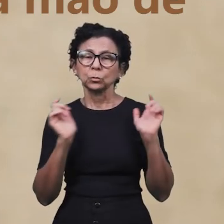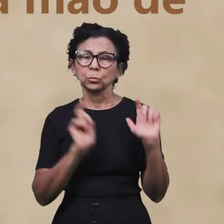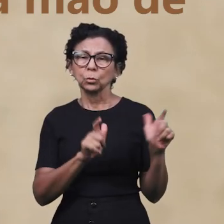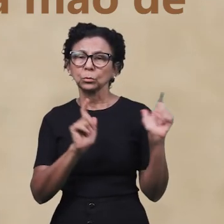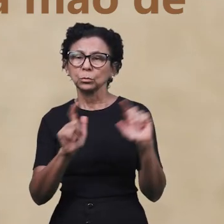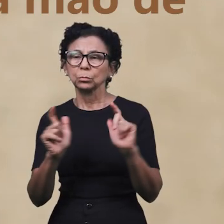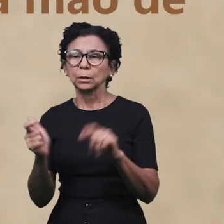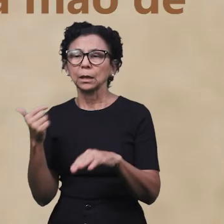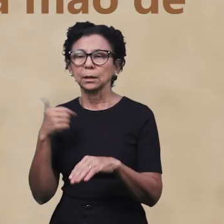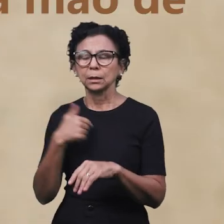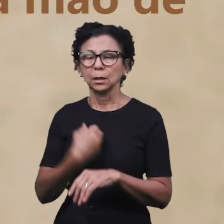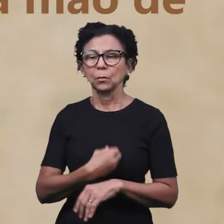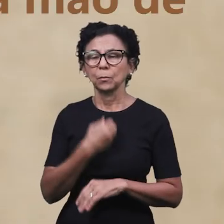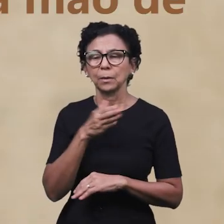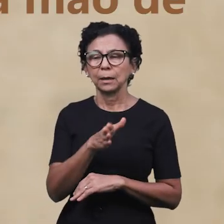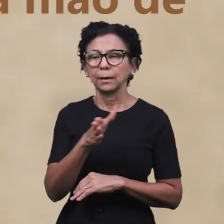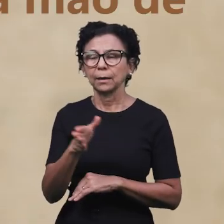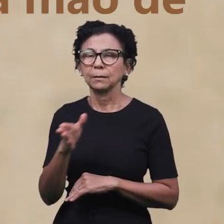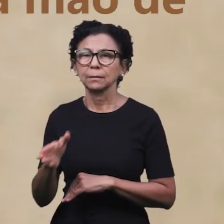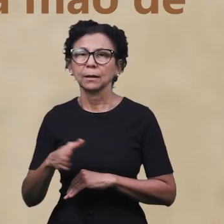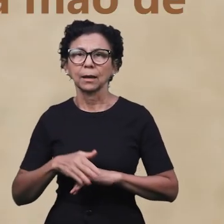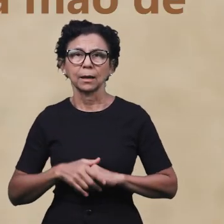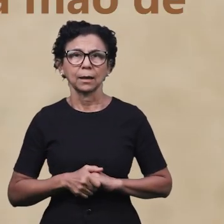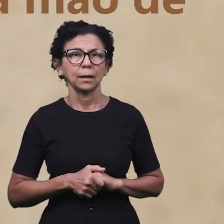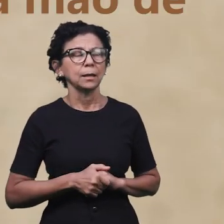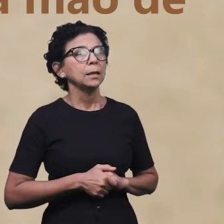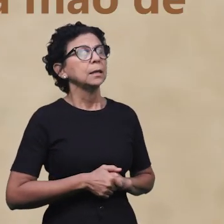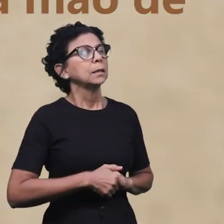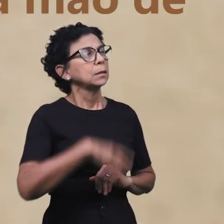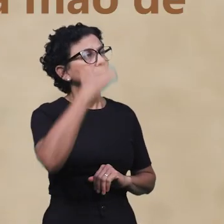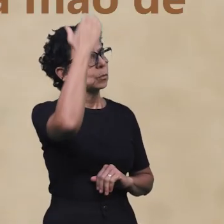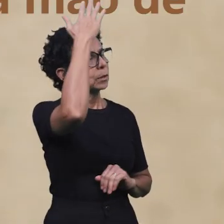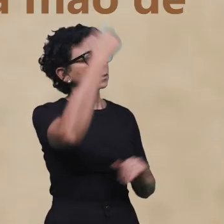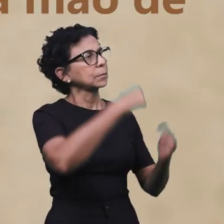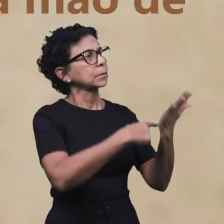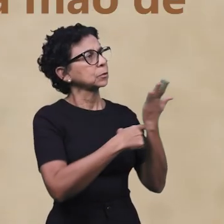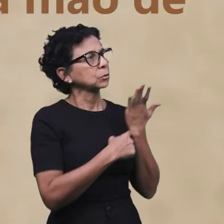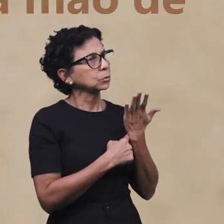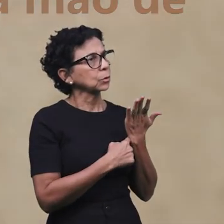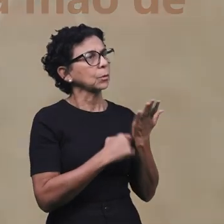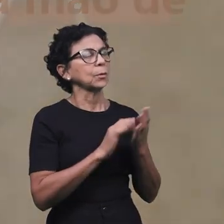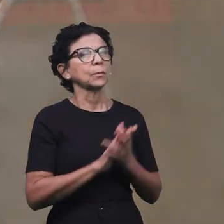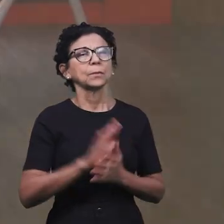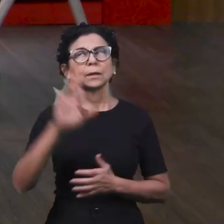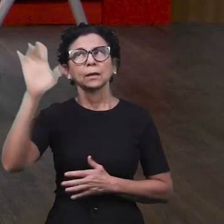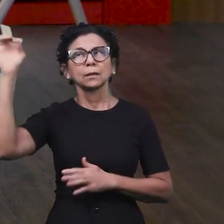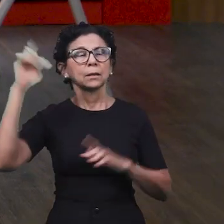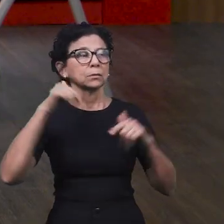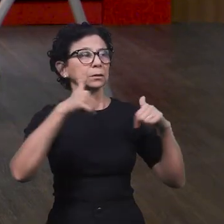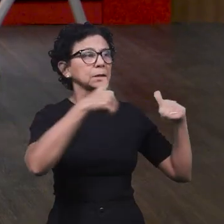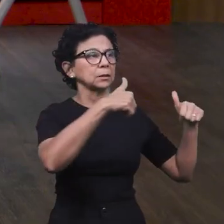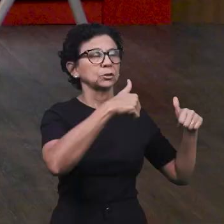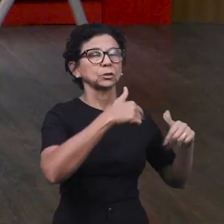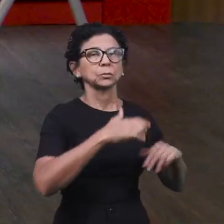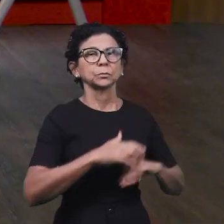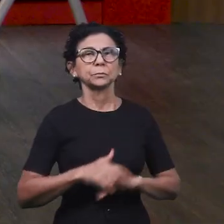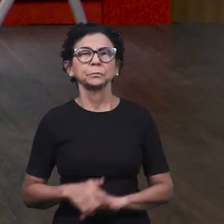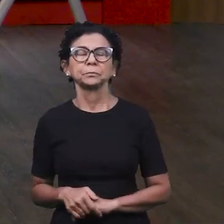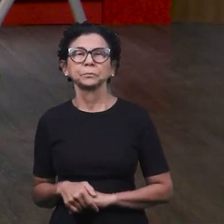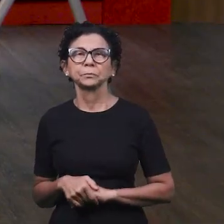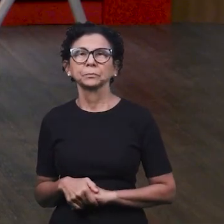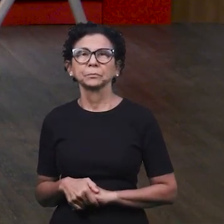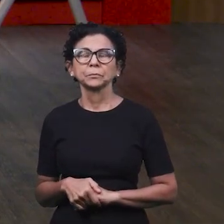E o rei me deu segundo a boa mão de Deus sobre mim. Você pode falar sobre isso para nós? nós vemos aqui uma característica